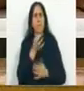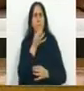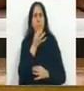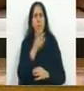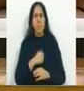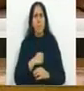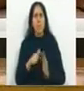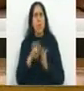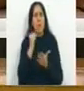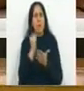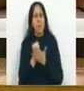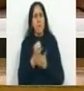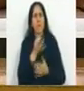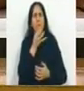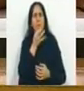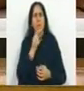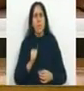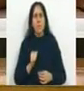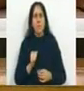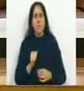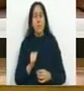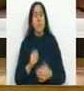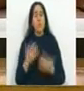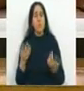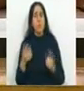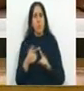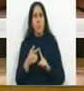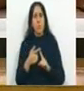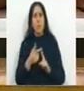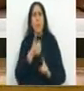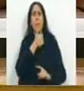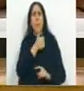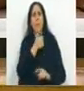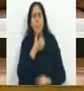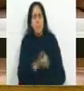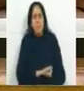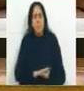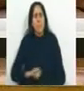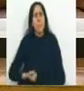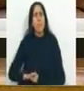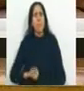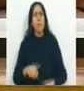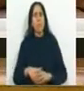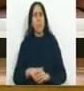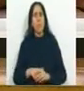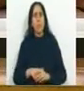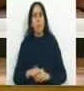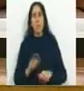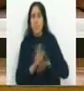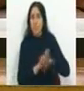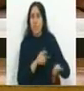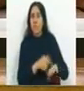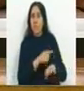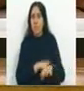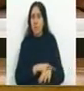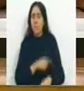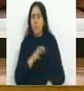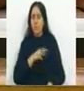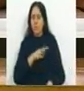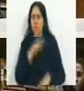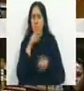que sempre falámos do flagelo do desemprego da extrema esquerda, senhor